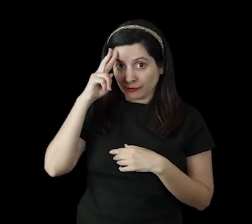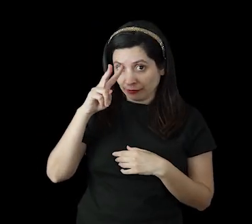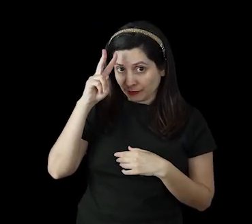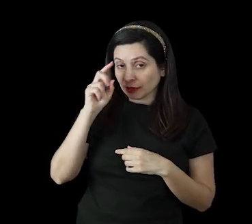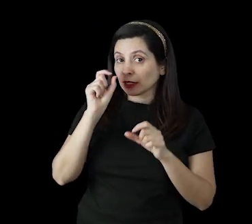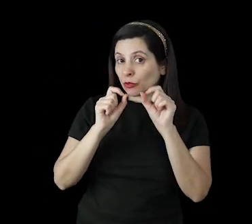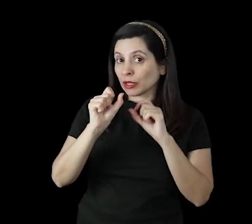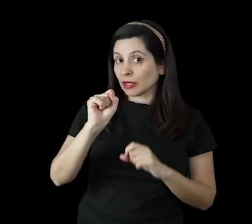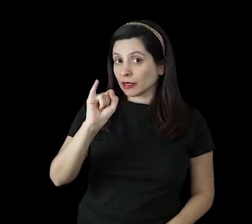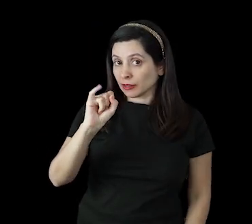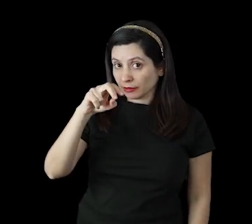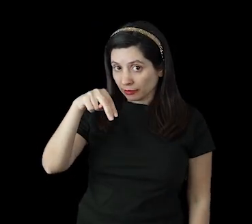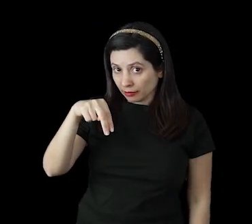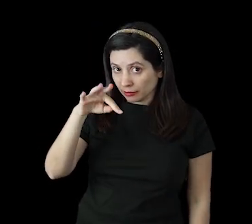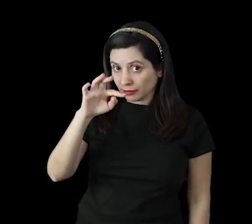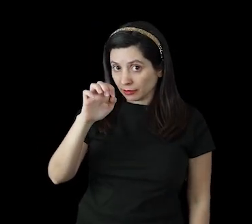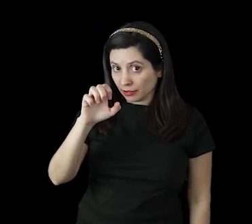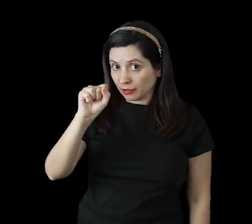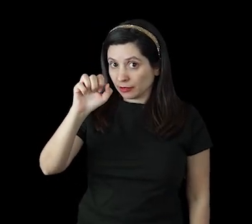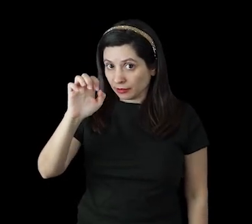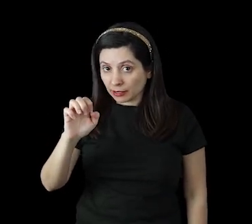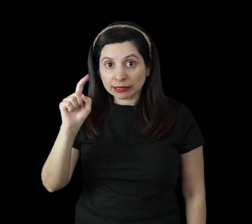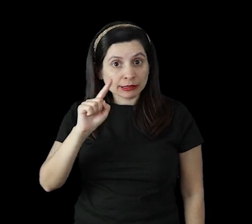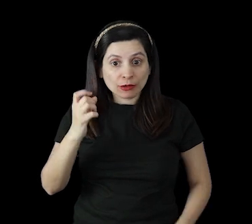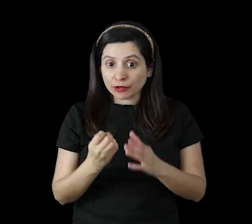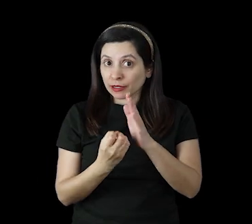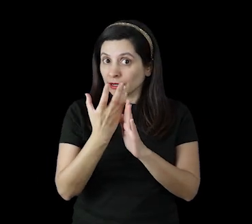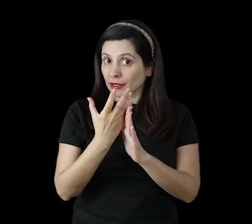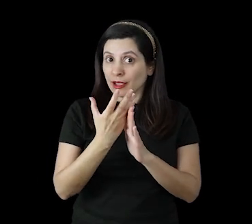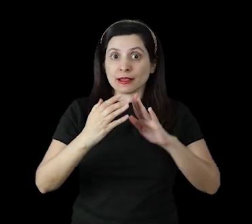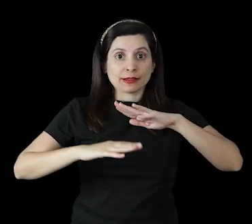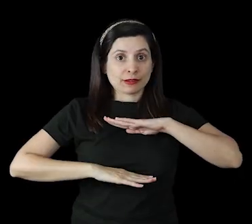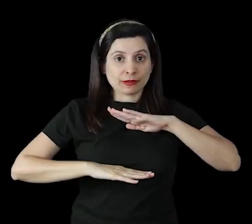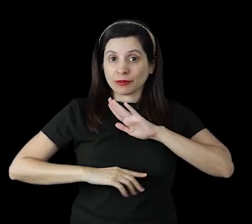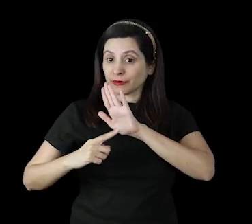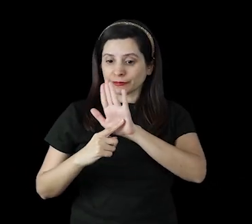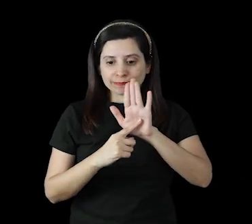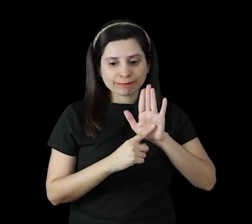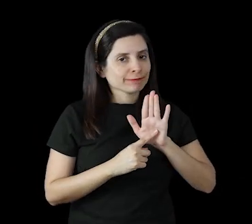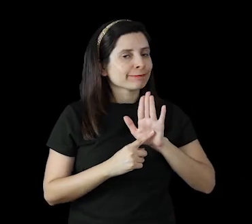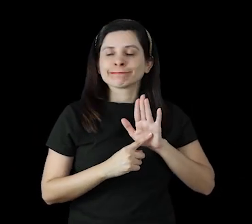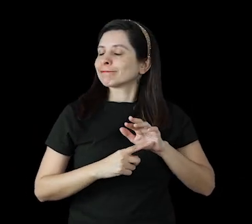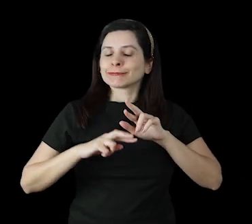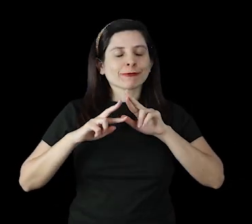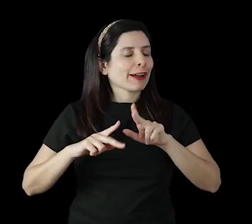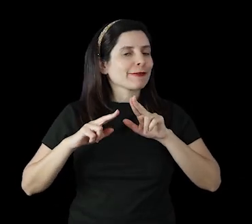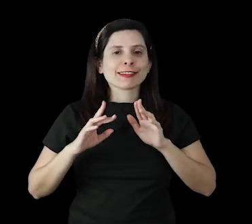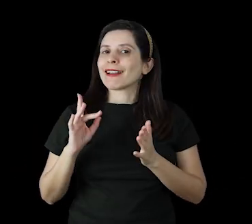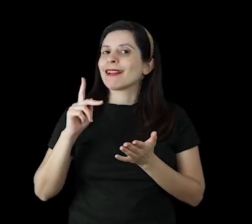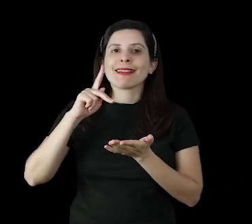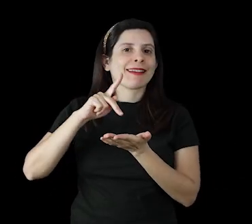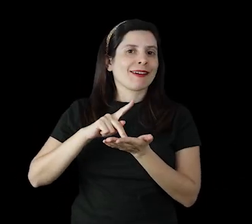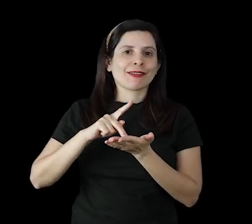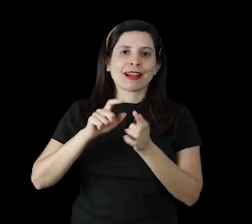síntese, se você não criar situações para ir mostrando esses pontos, não vai ficar crível. As pessoas não vão